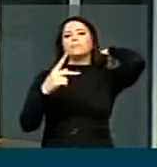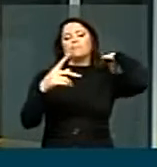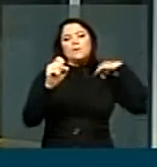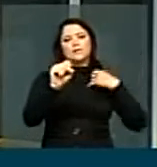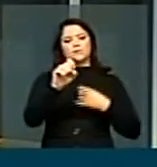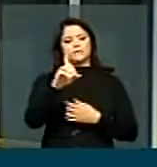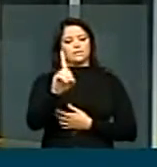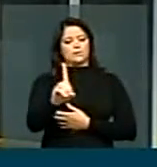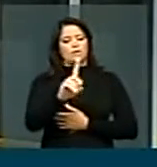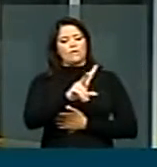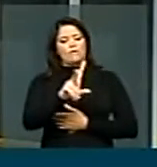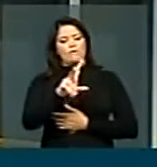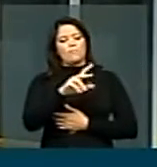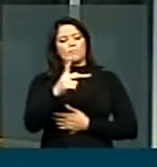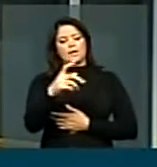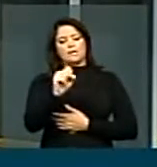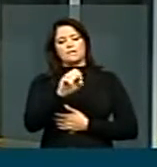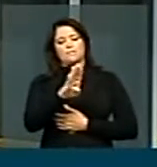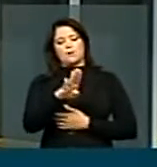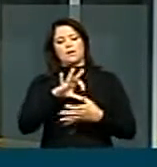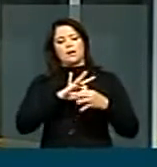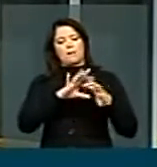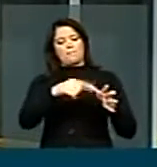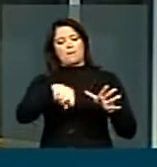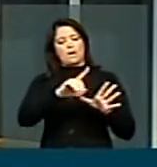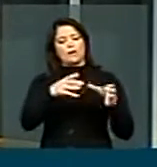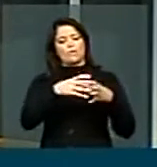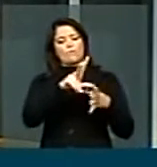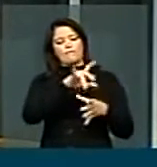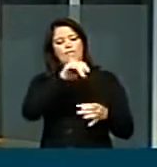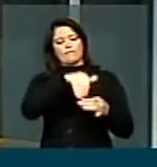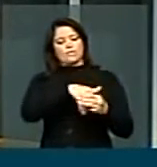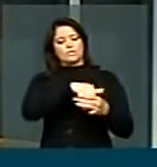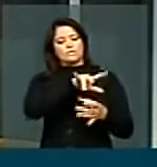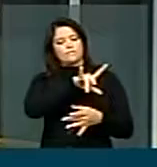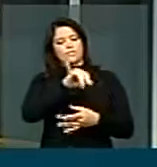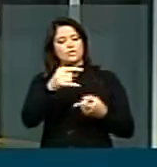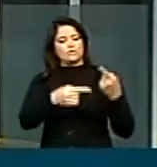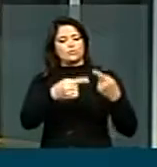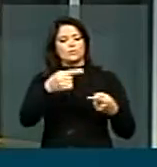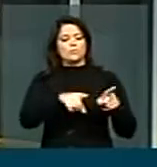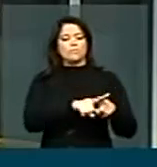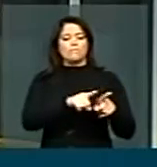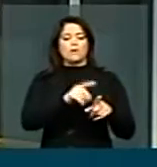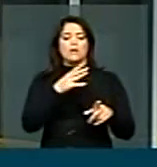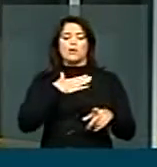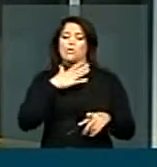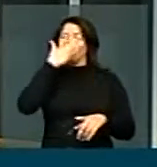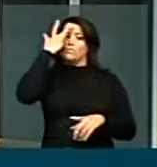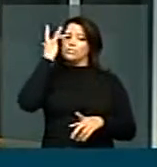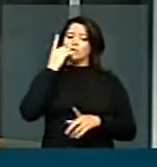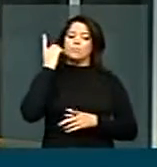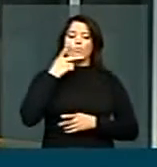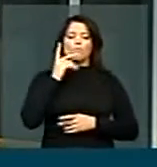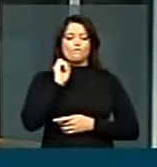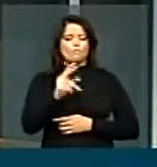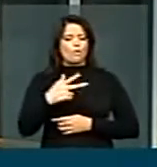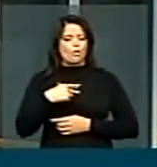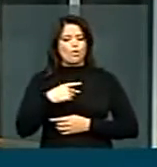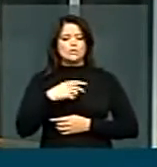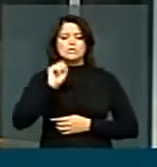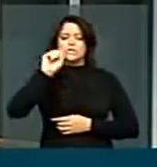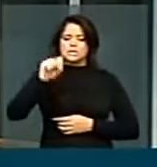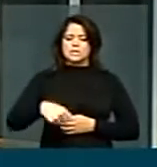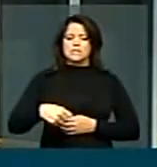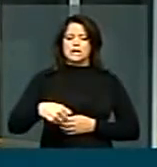PSB inicialmente libera a sua bancada para essa votação e para essa discussão, e eu sou um daqueles parlamentares que vou votar